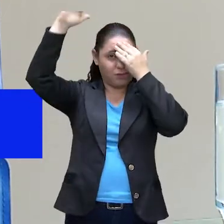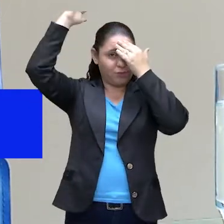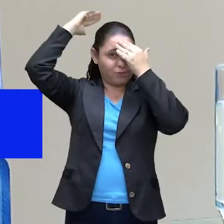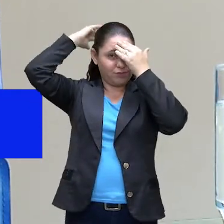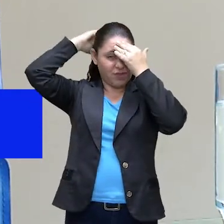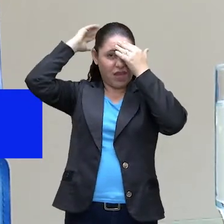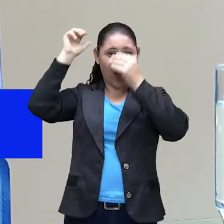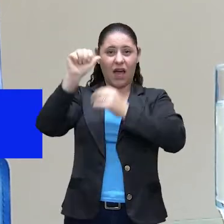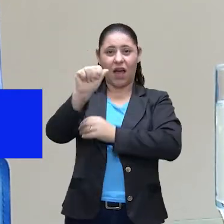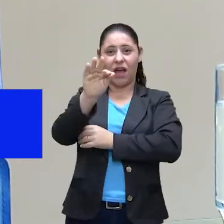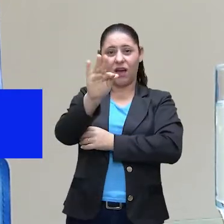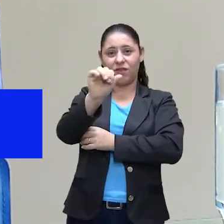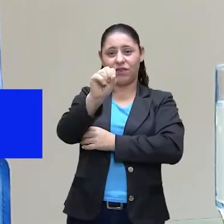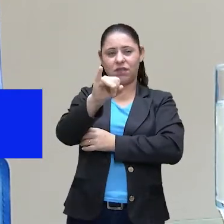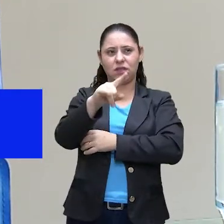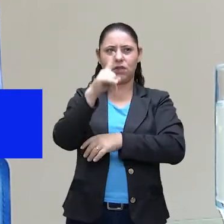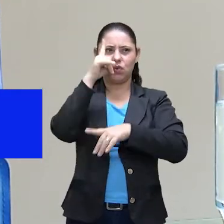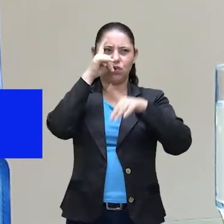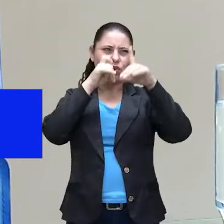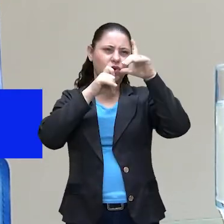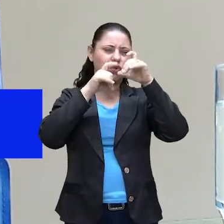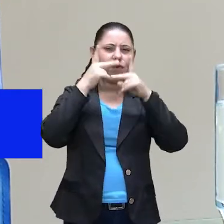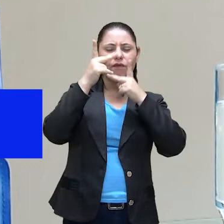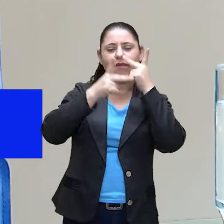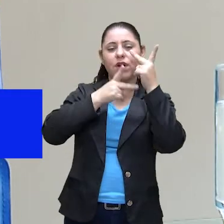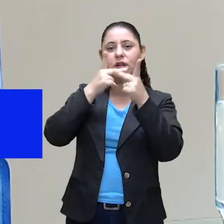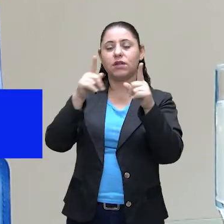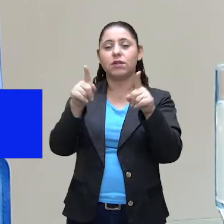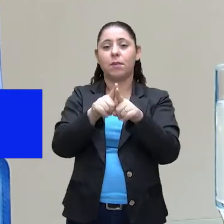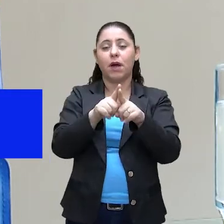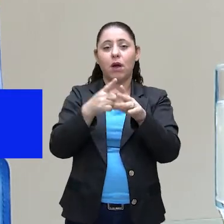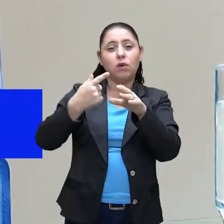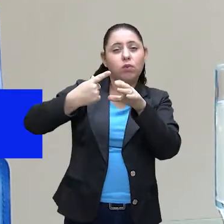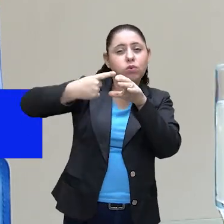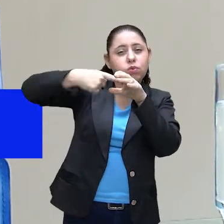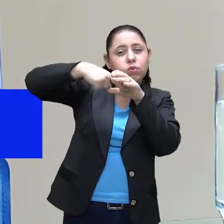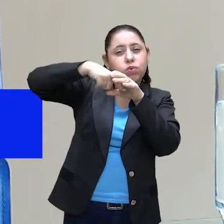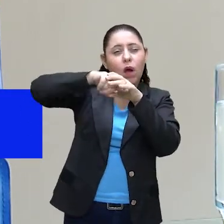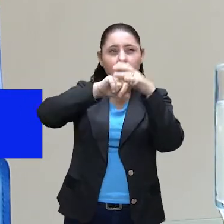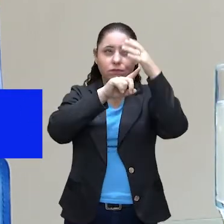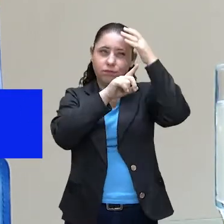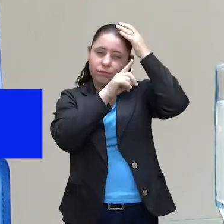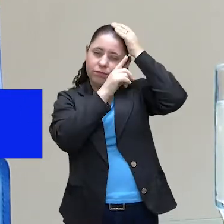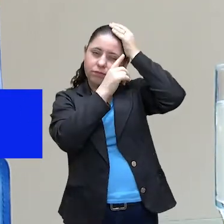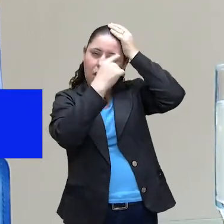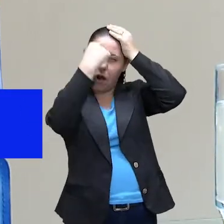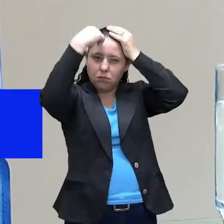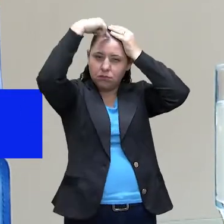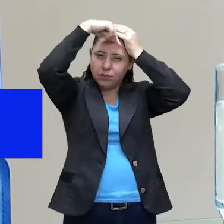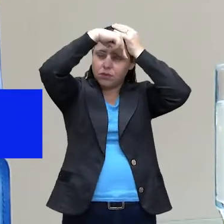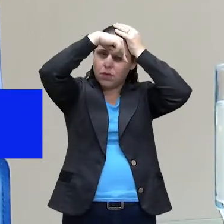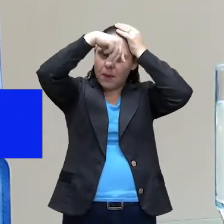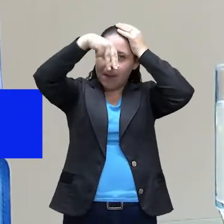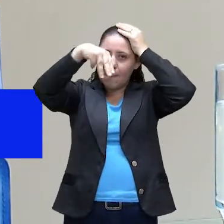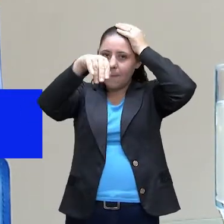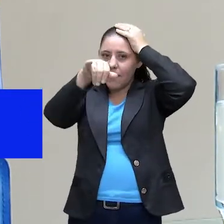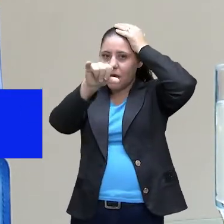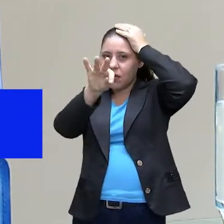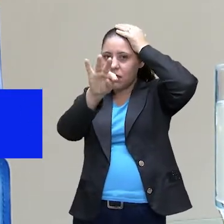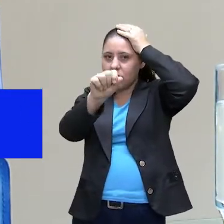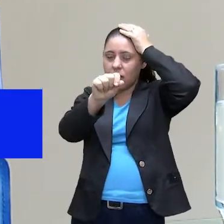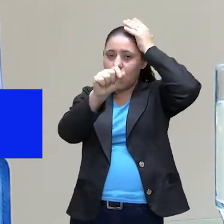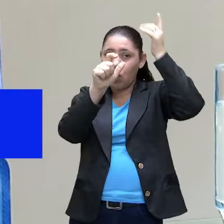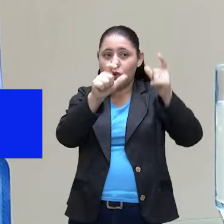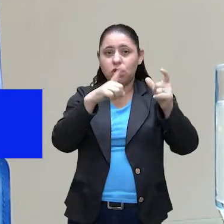porção posterior, nós teremos mais as afasias de expressão. E nas regiões profundas do lado esquerdo, ela